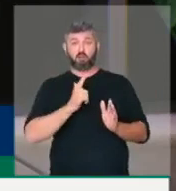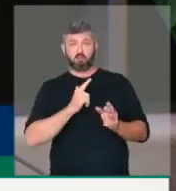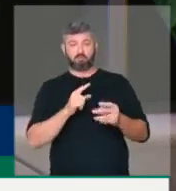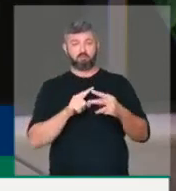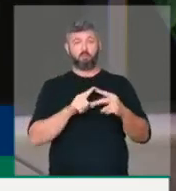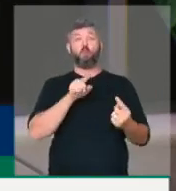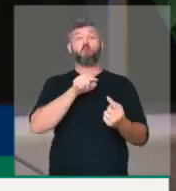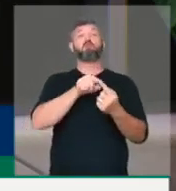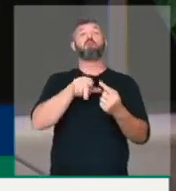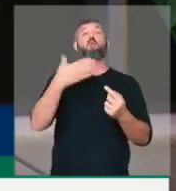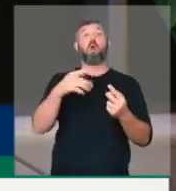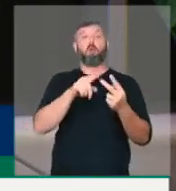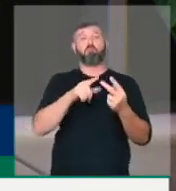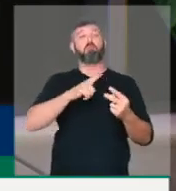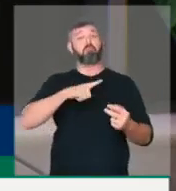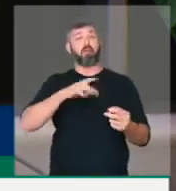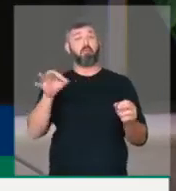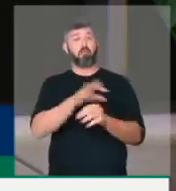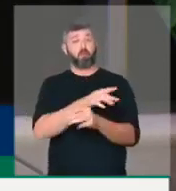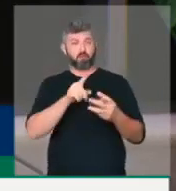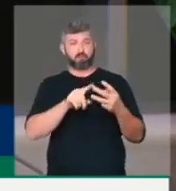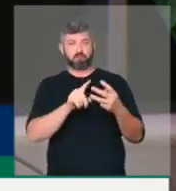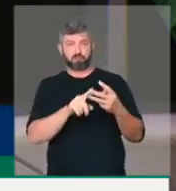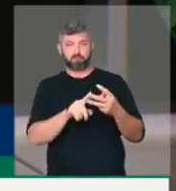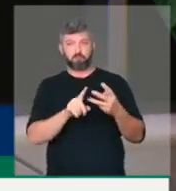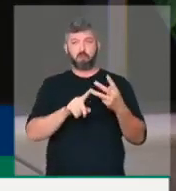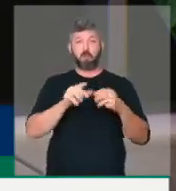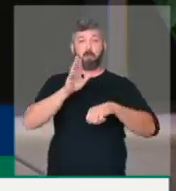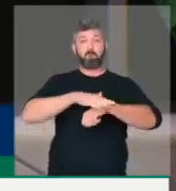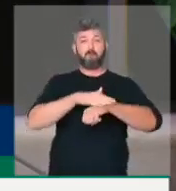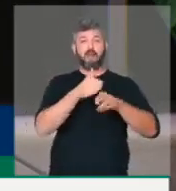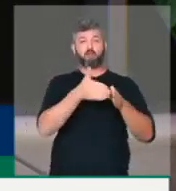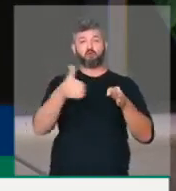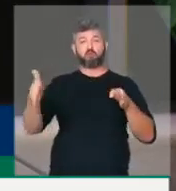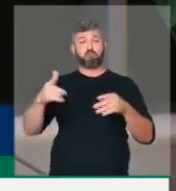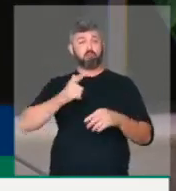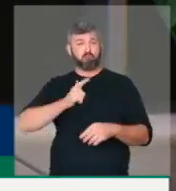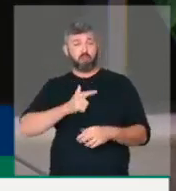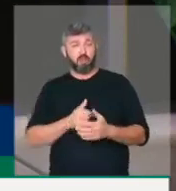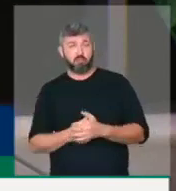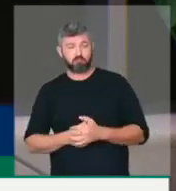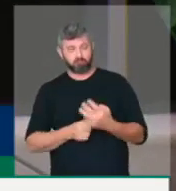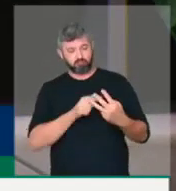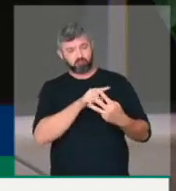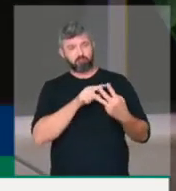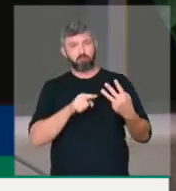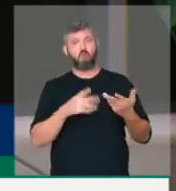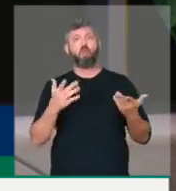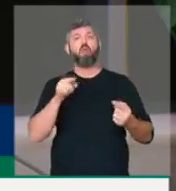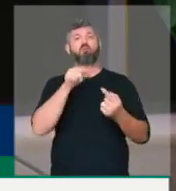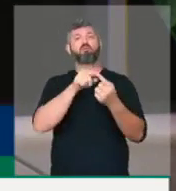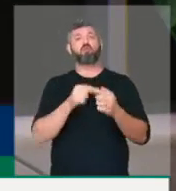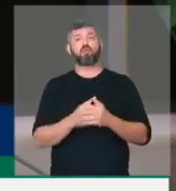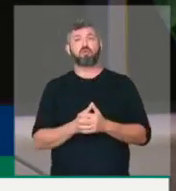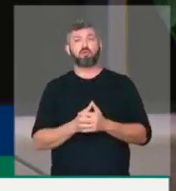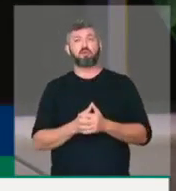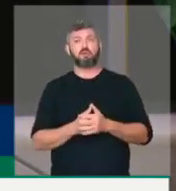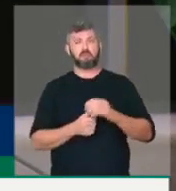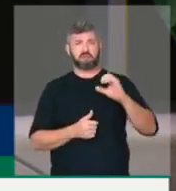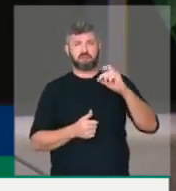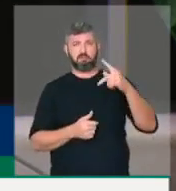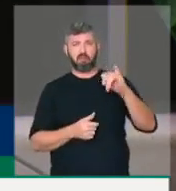objeto. Ela tinha. E ela precisava ter prazo. Ela tinha. Então não havia nenhuma razão para aquela